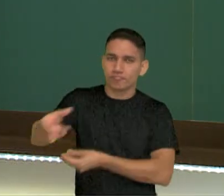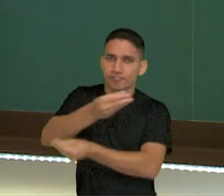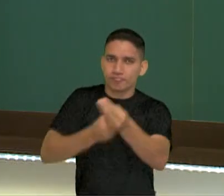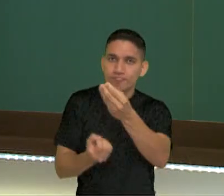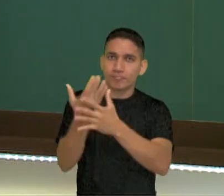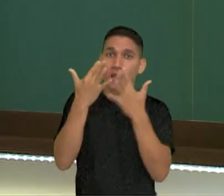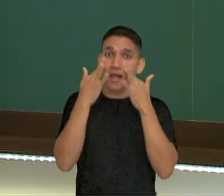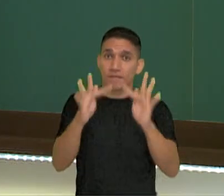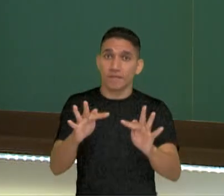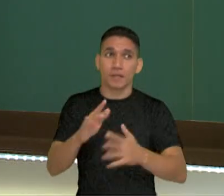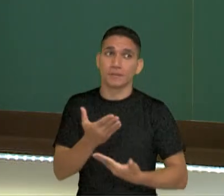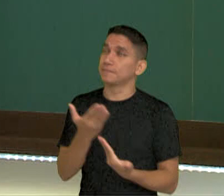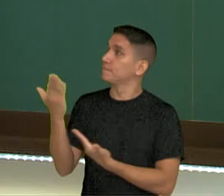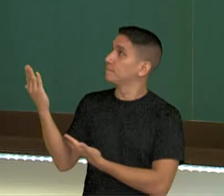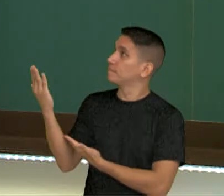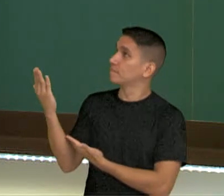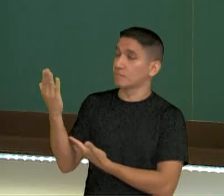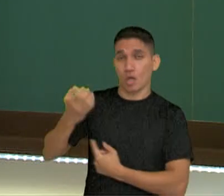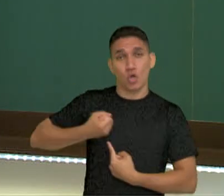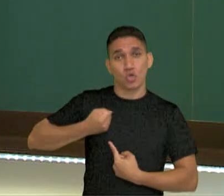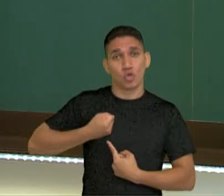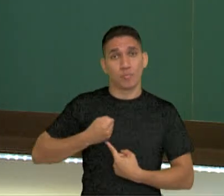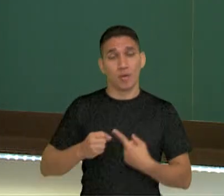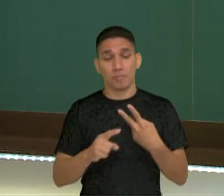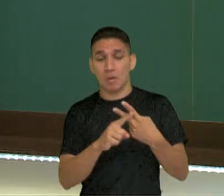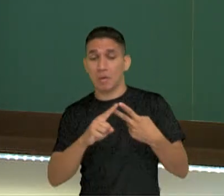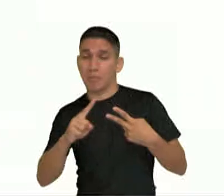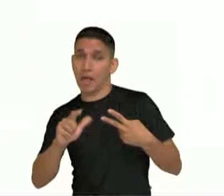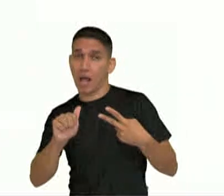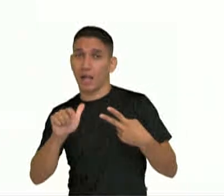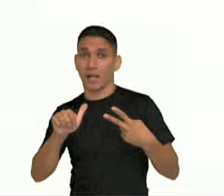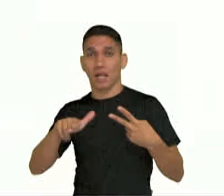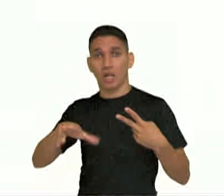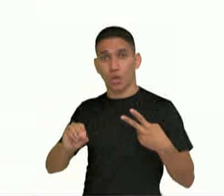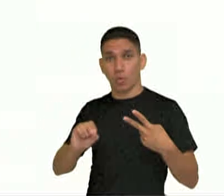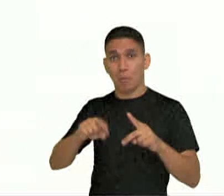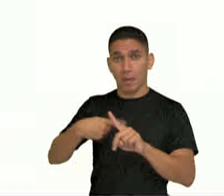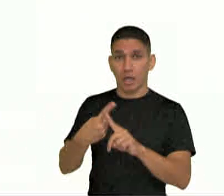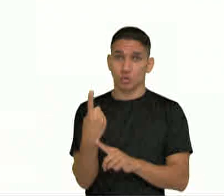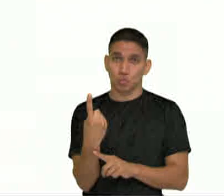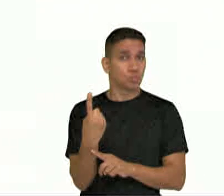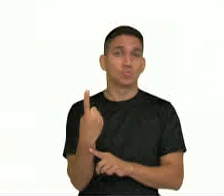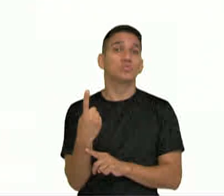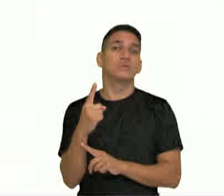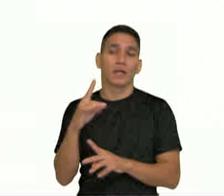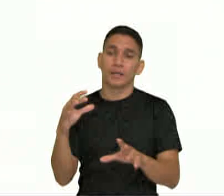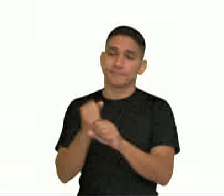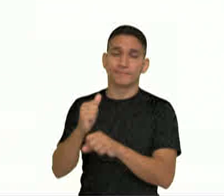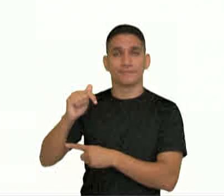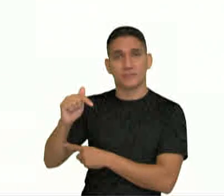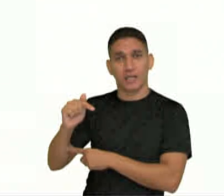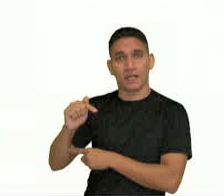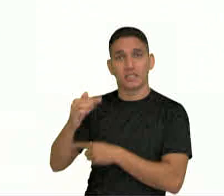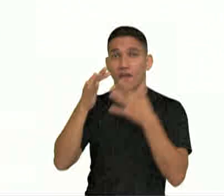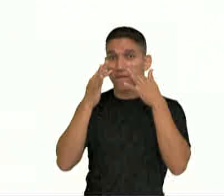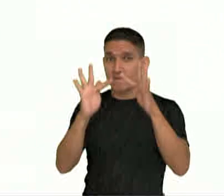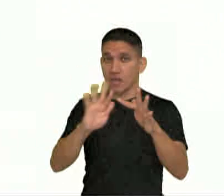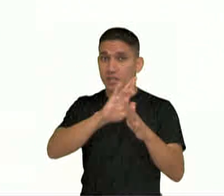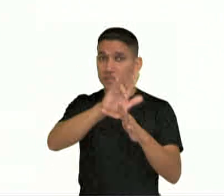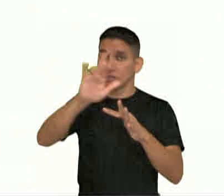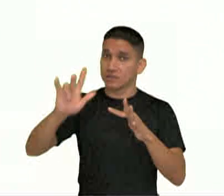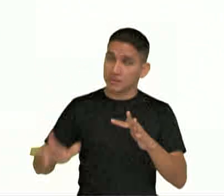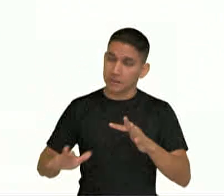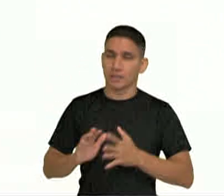ó, vai ser o número de alelos mais 1, então 3 genes, 6 alelos, então 6 mais 1, 7 fenótipos diferentes,